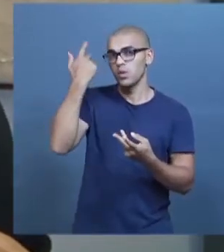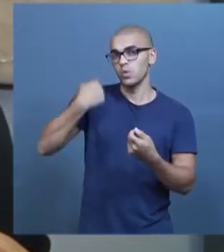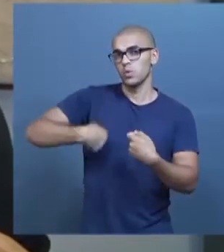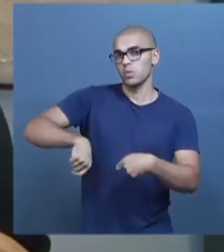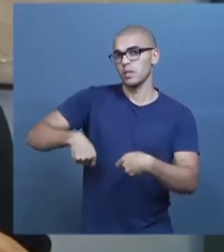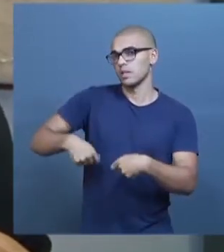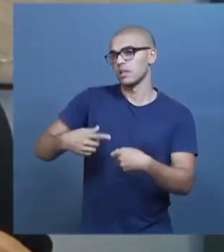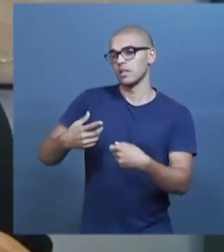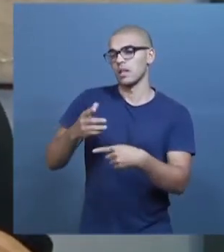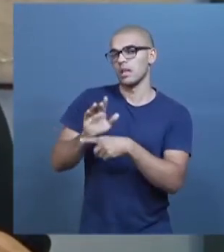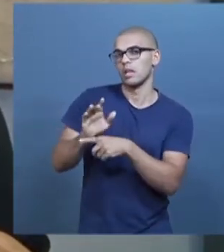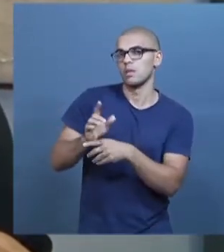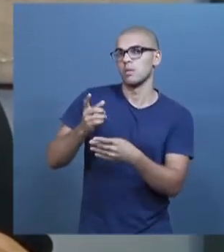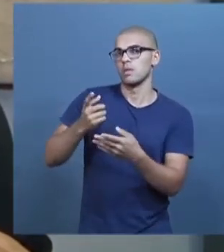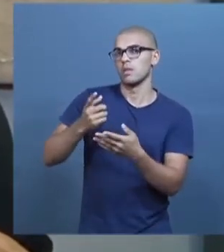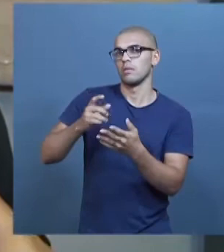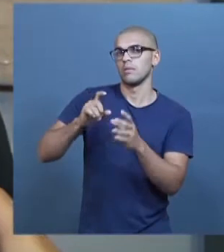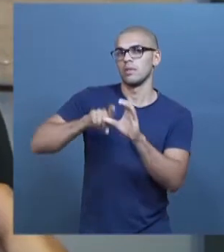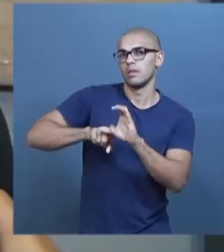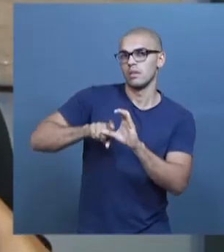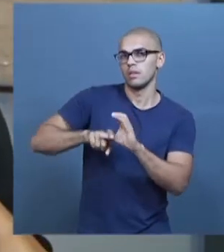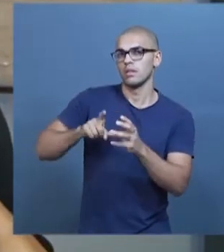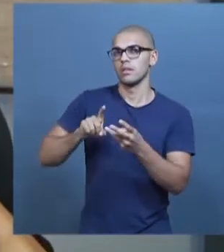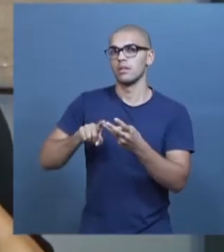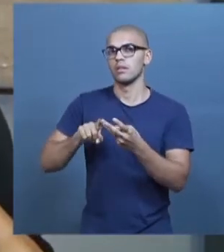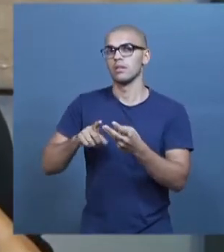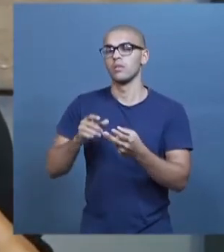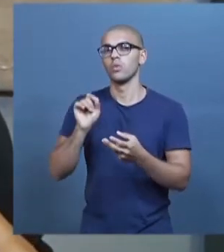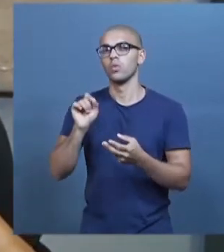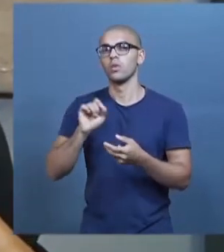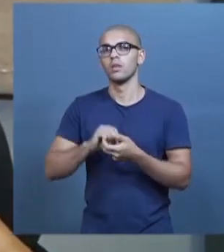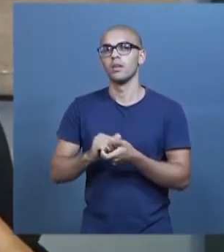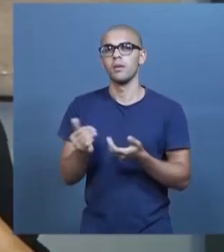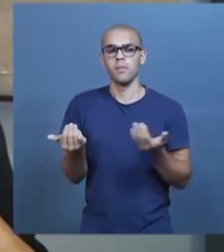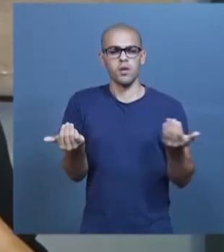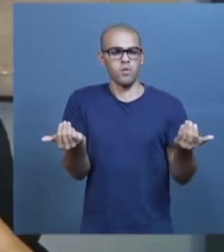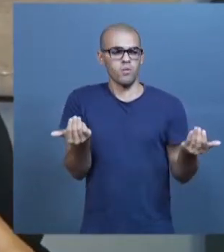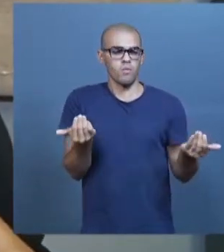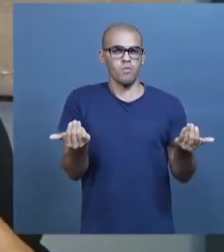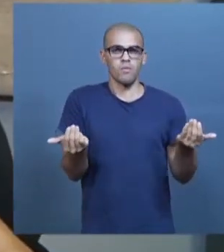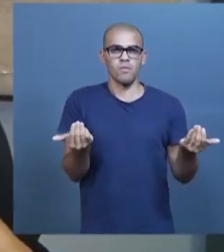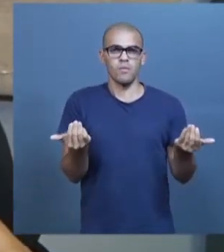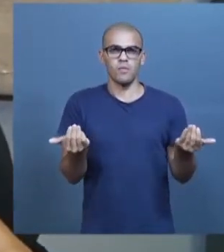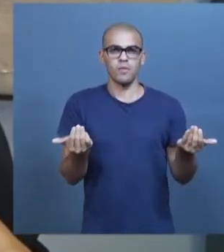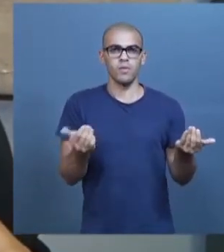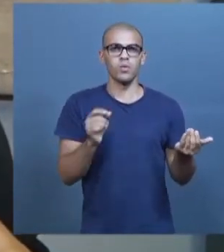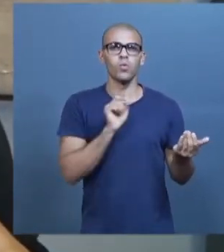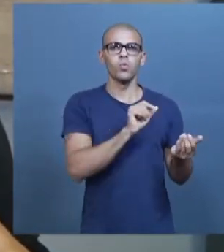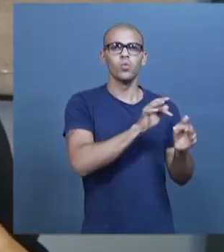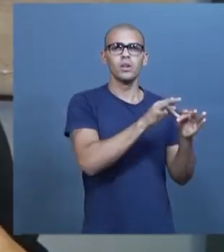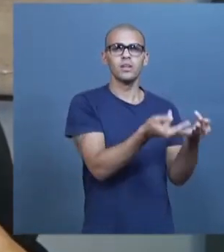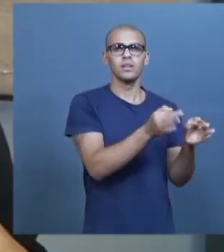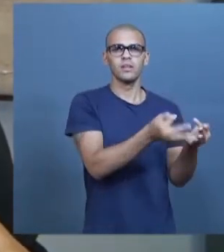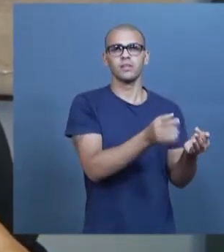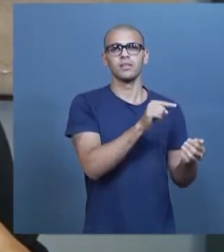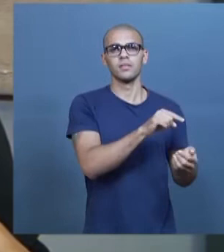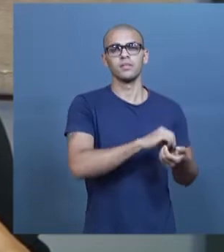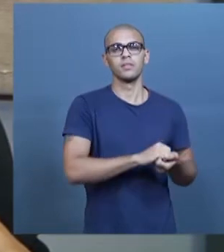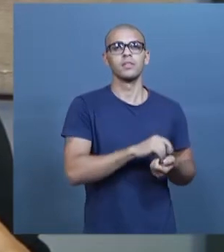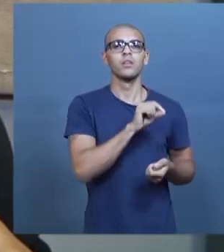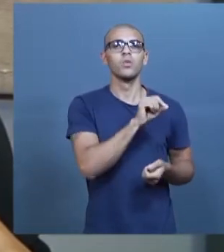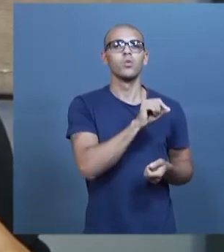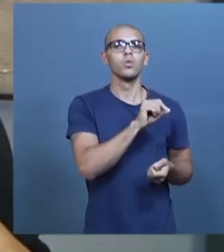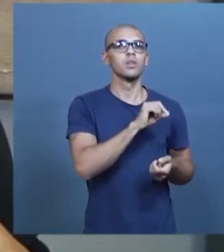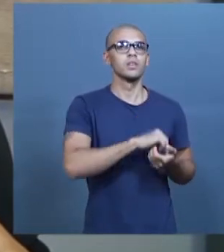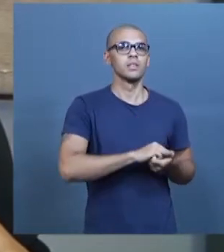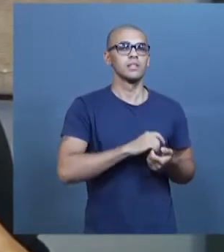final vai fazer a comparação com a declaração simplificada. A declaração simplificada, o valor do imposto